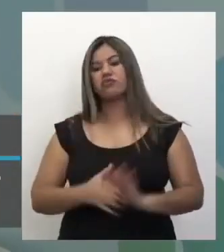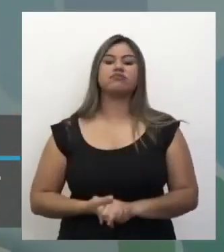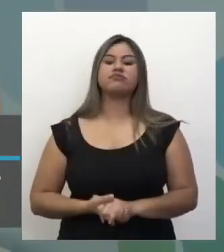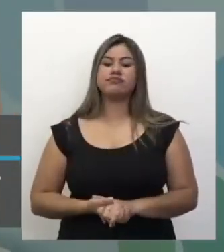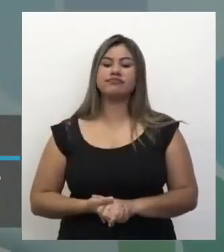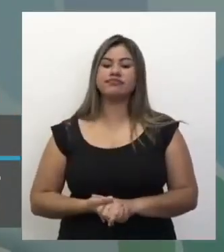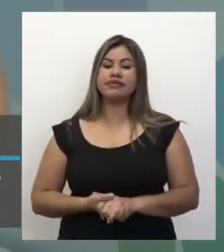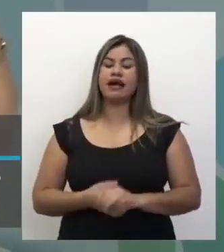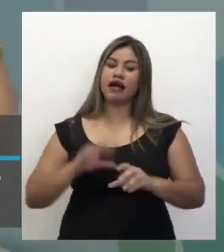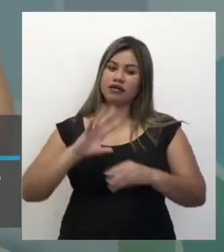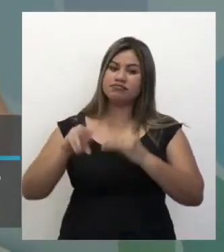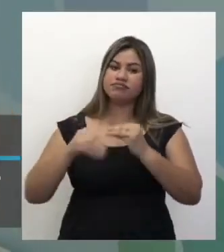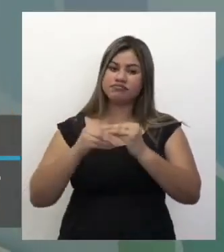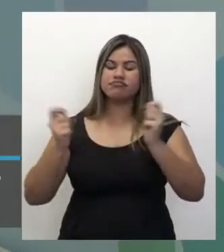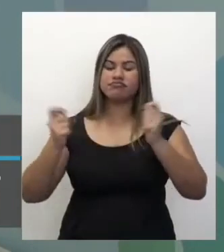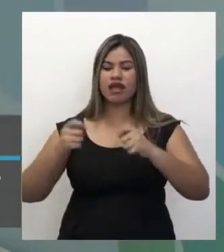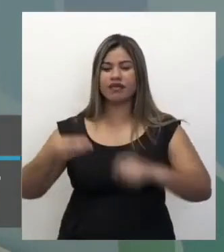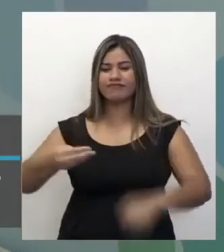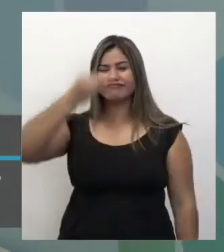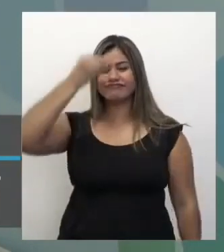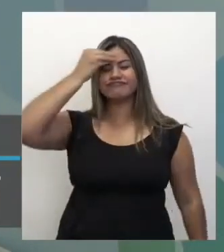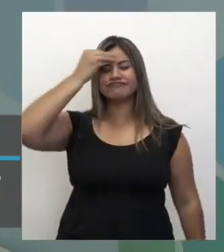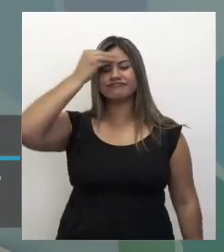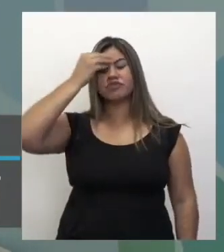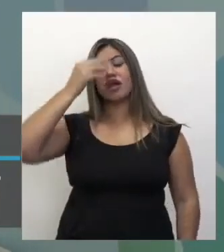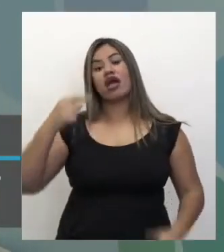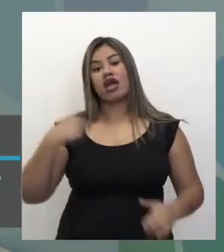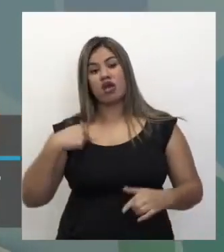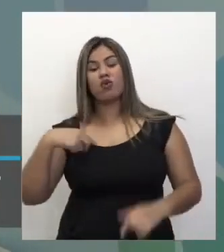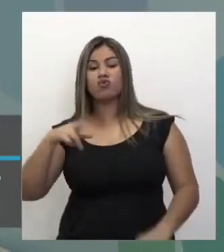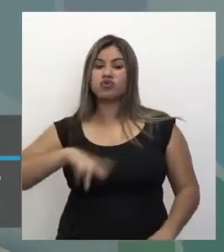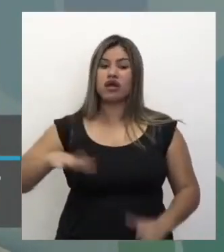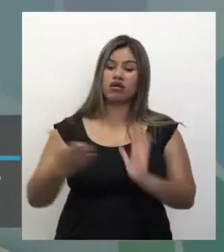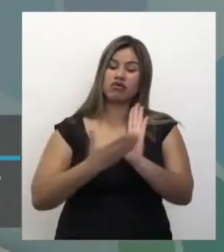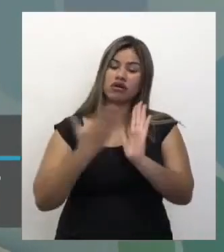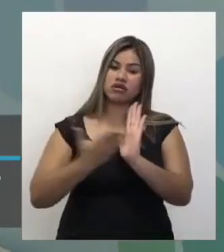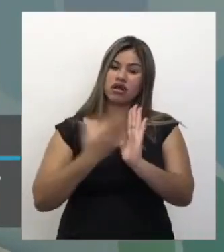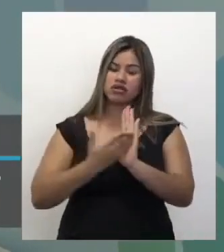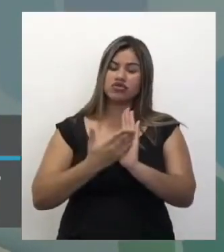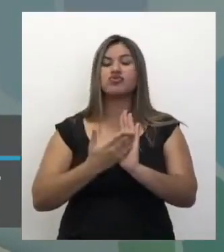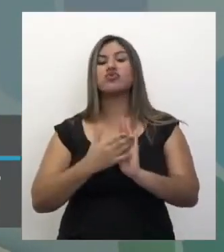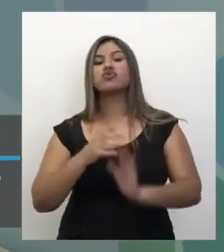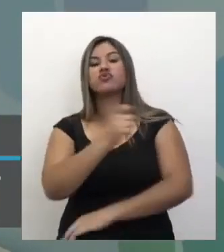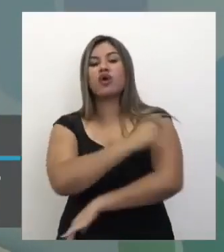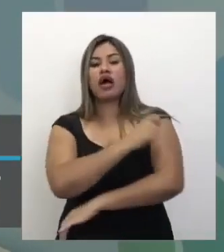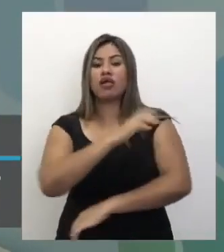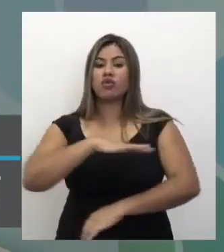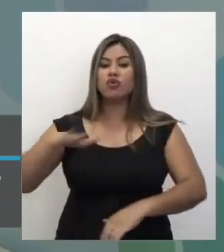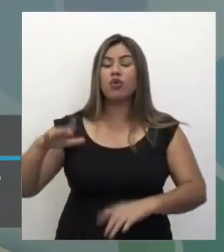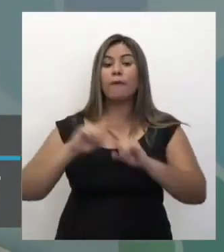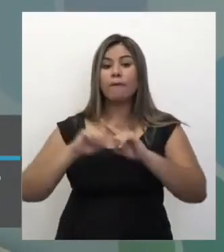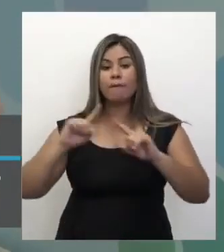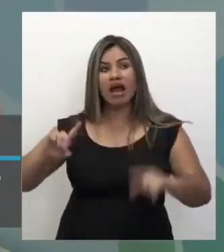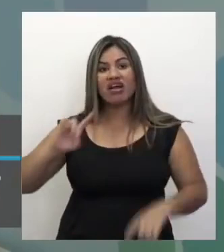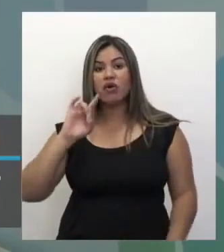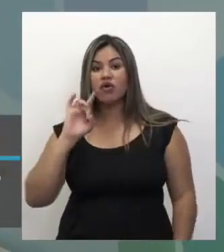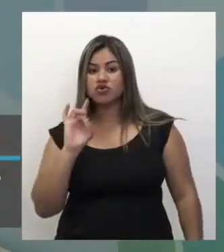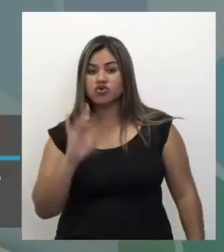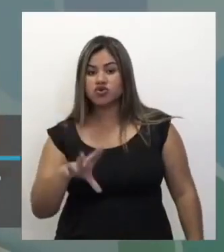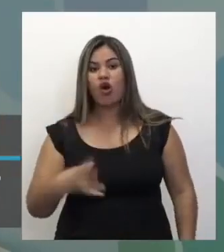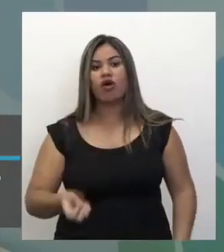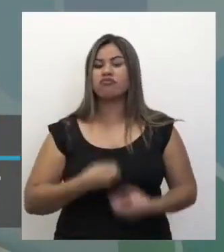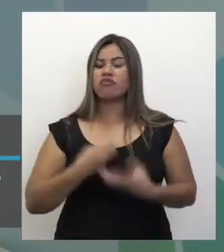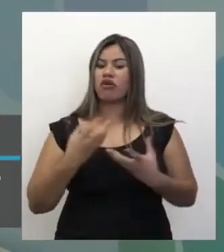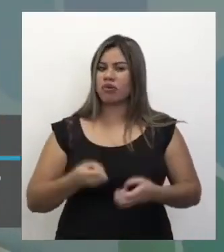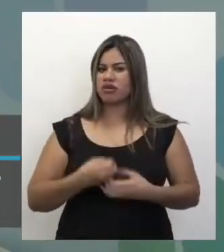Você pode completar aí na sua cabeça. Ali eu peguei do caderno do aluno, mas completando, né, ideia? Não são somente aqueles